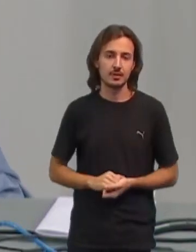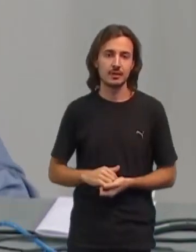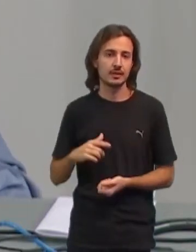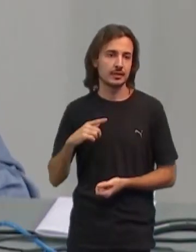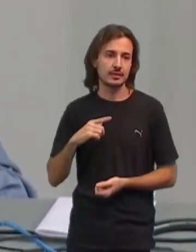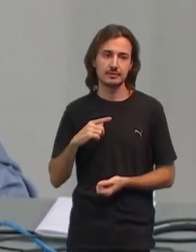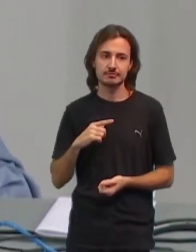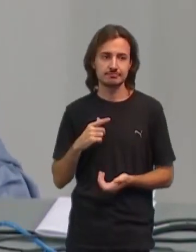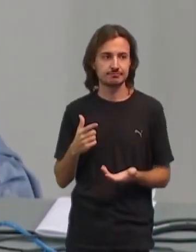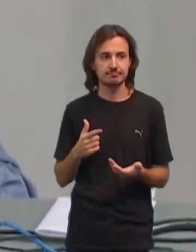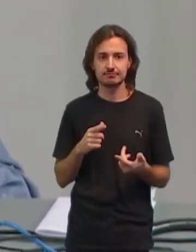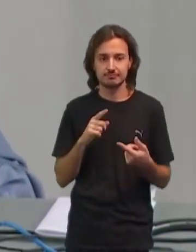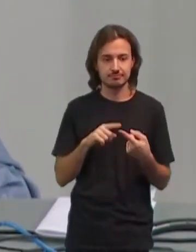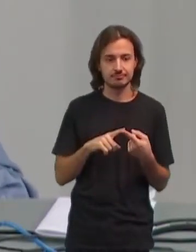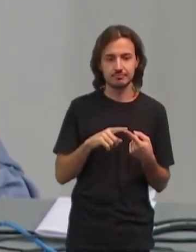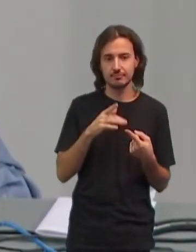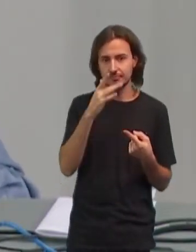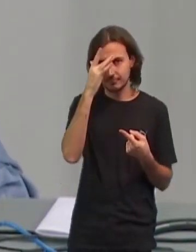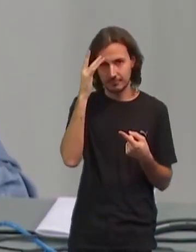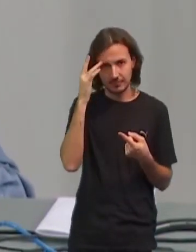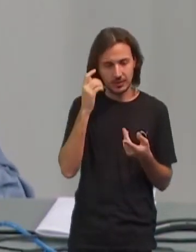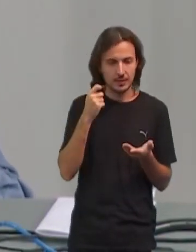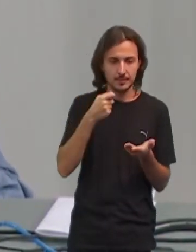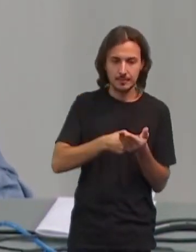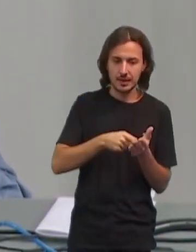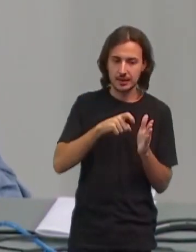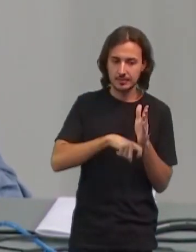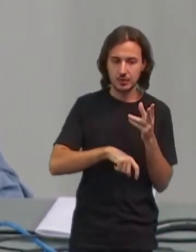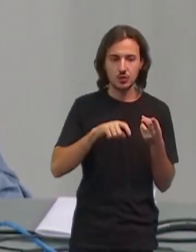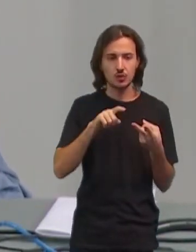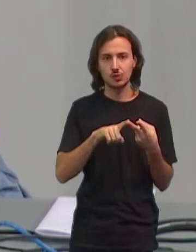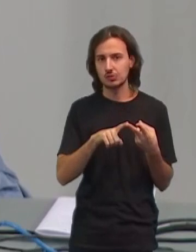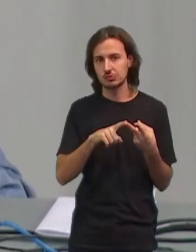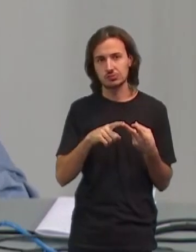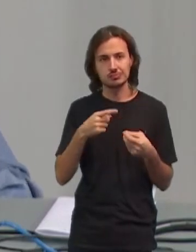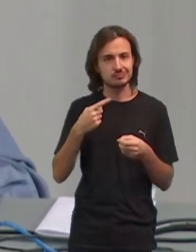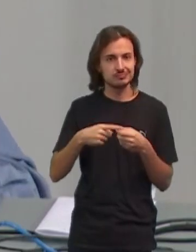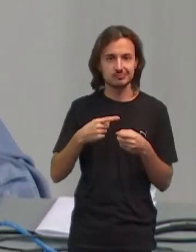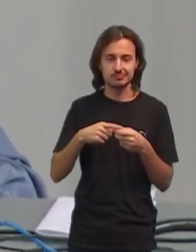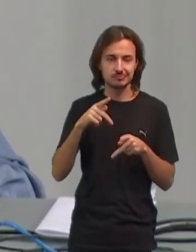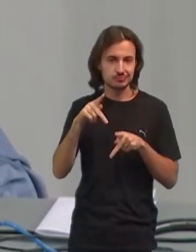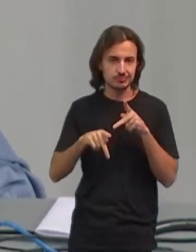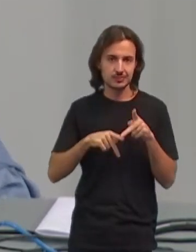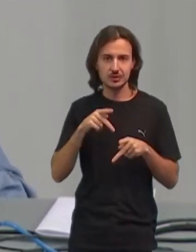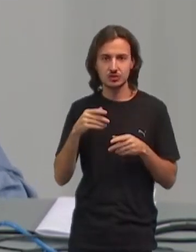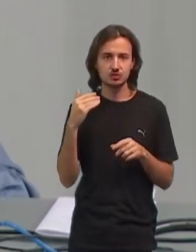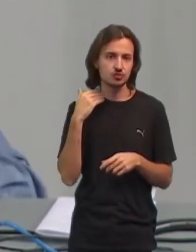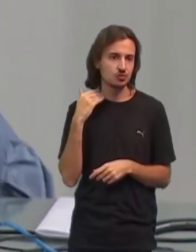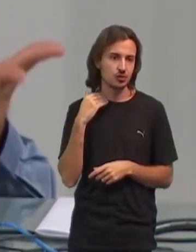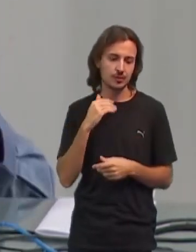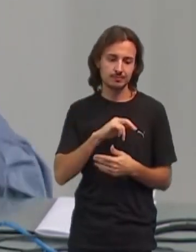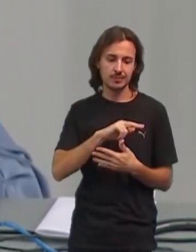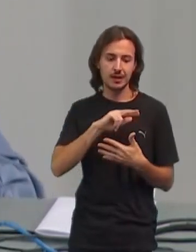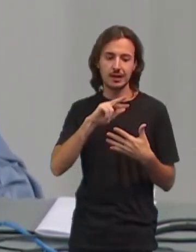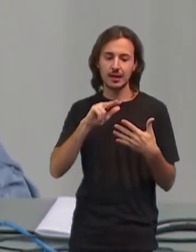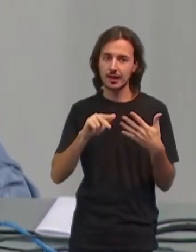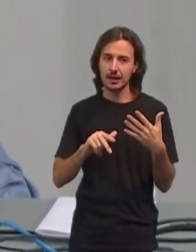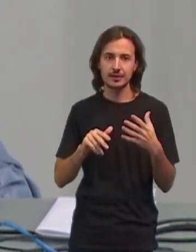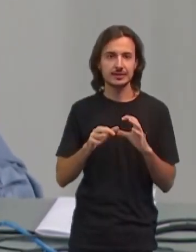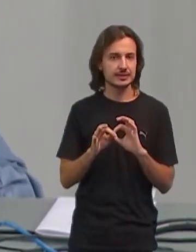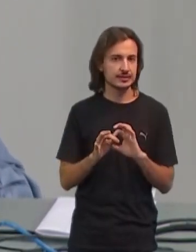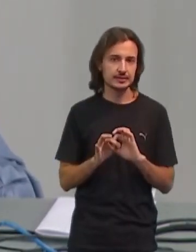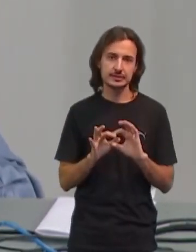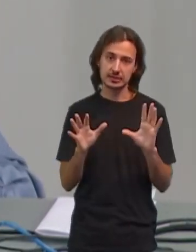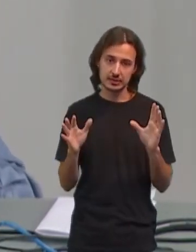o usuário, para o cidadão, para o contribuinte, essa casa está sempre pronta. Então, assim, quando ela vem aqui, essa casa aqui também é